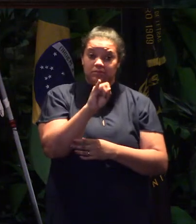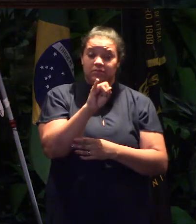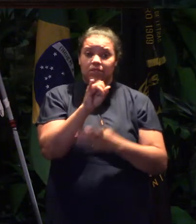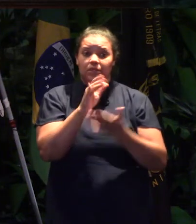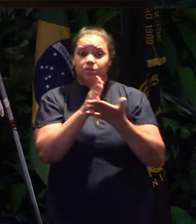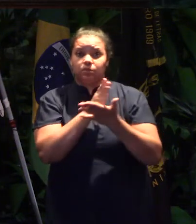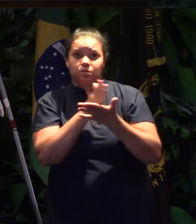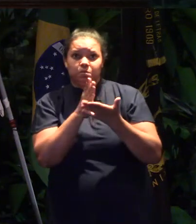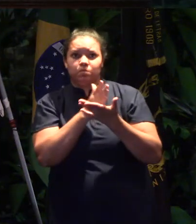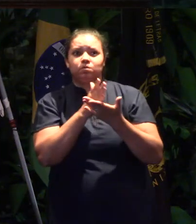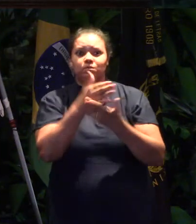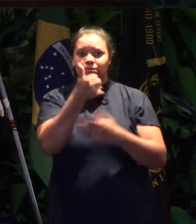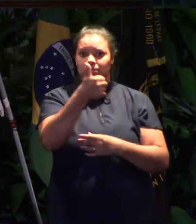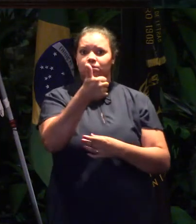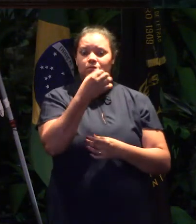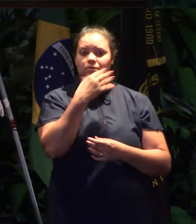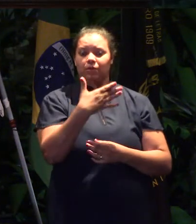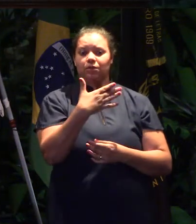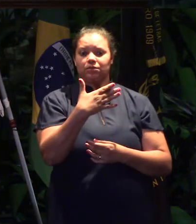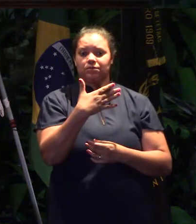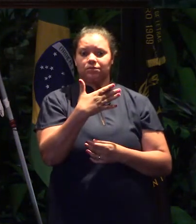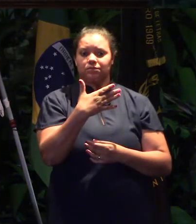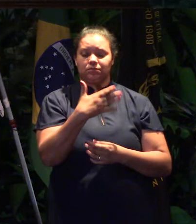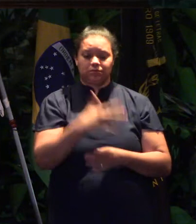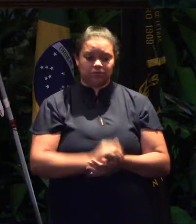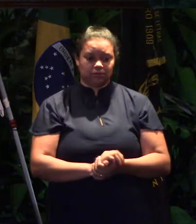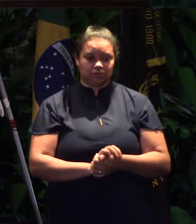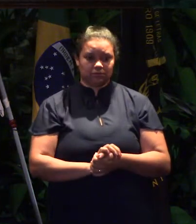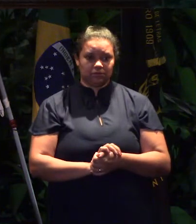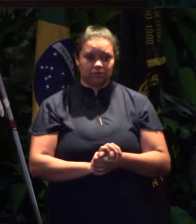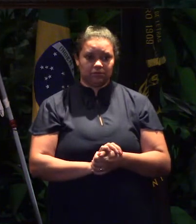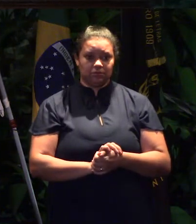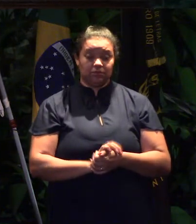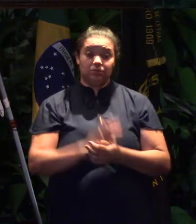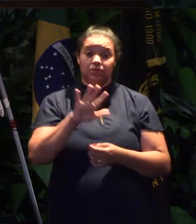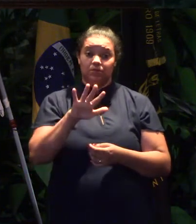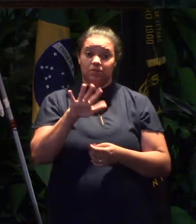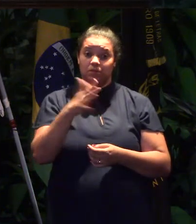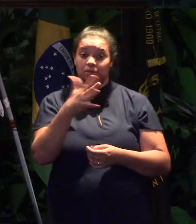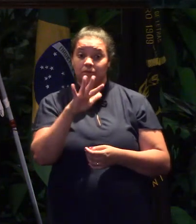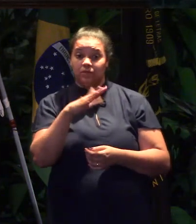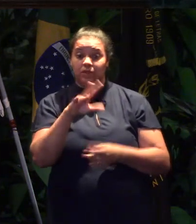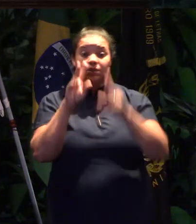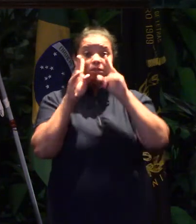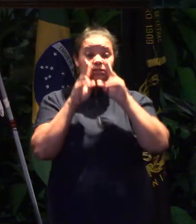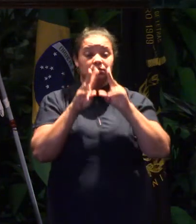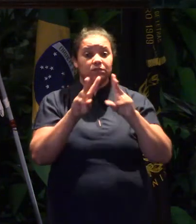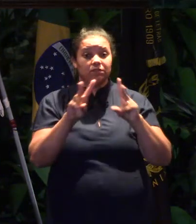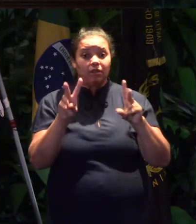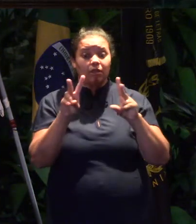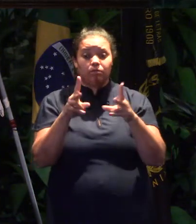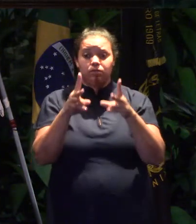de positivo, tem também, né, de positivo, assim, no sentido de que talvez a visão possa trazer